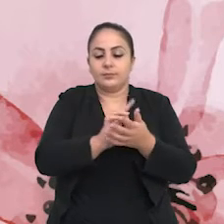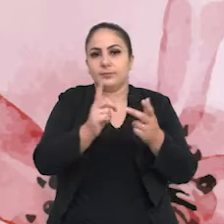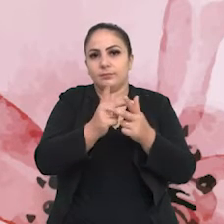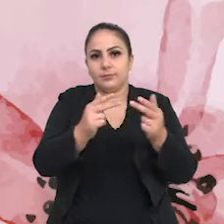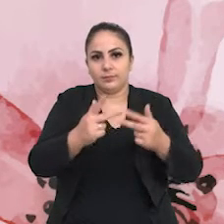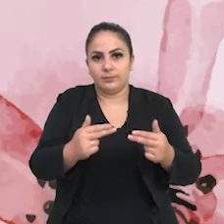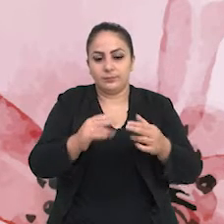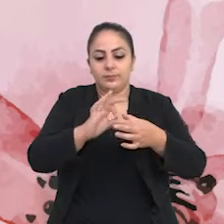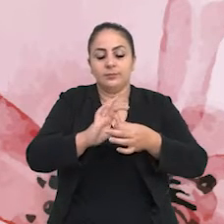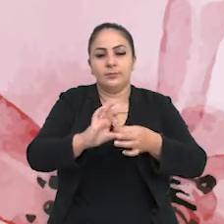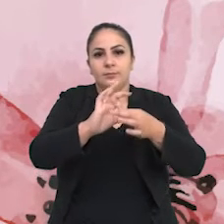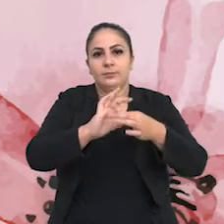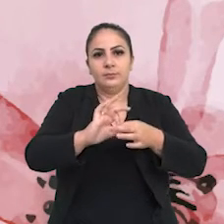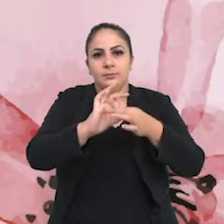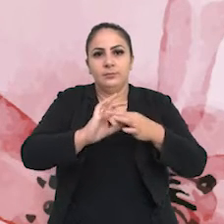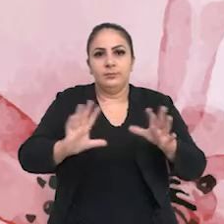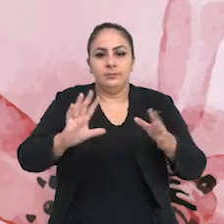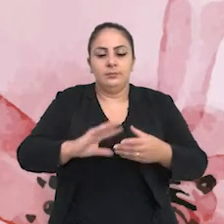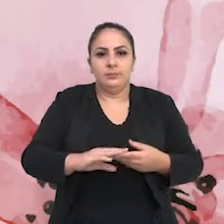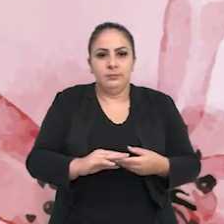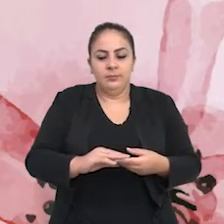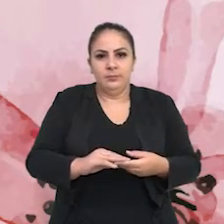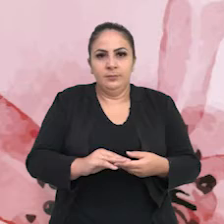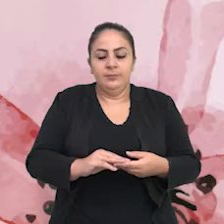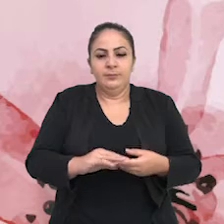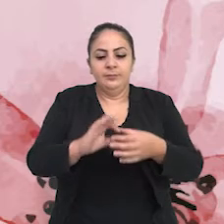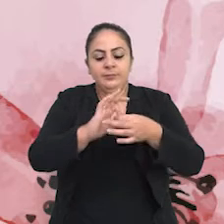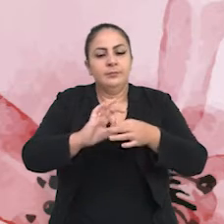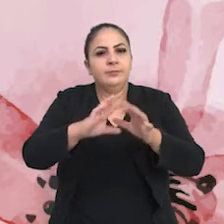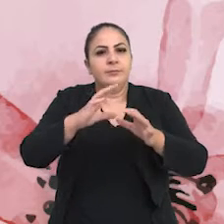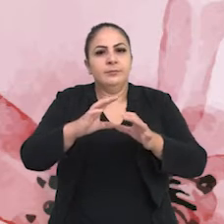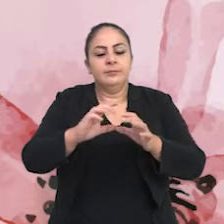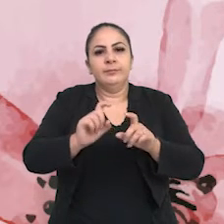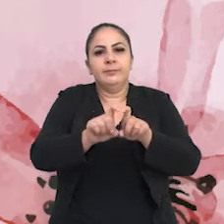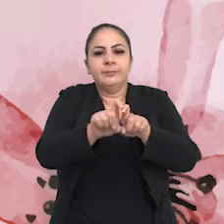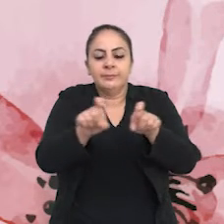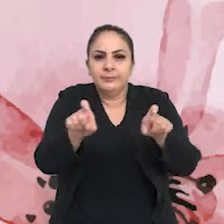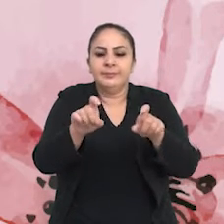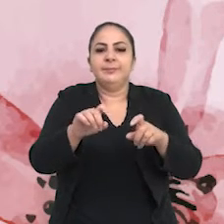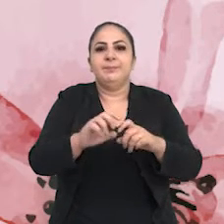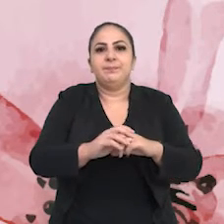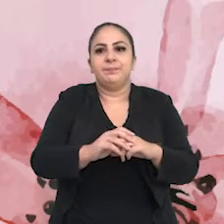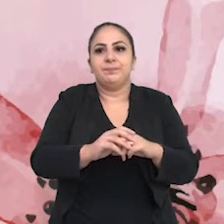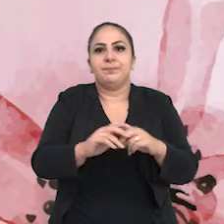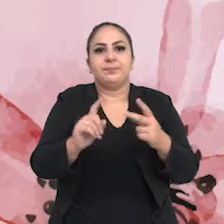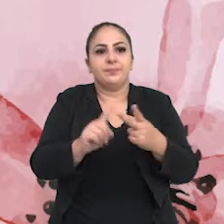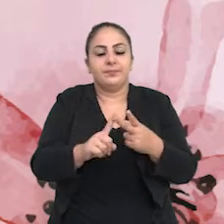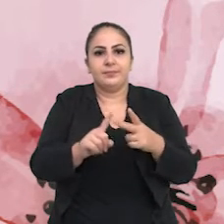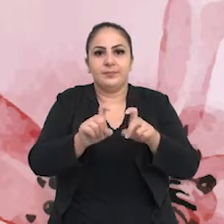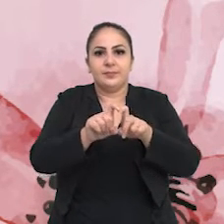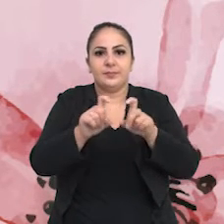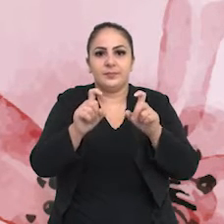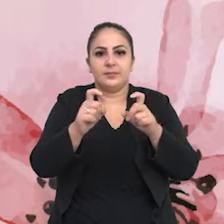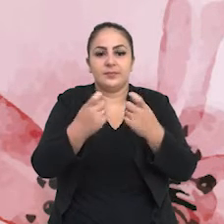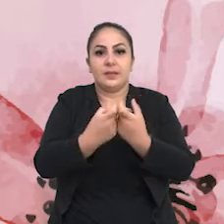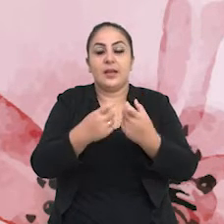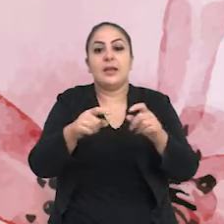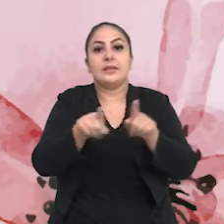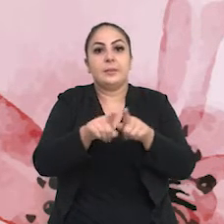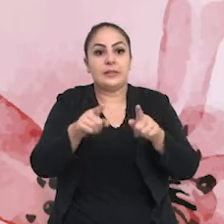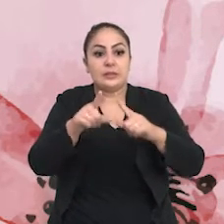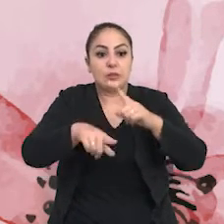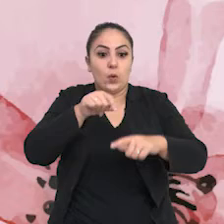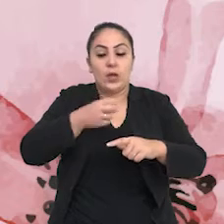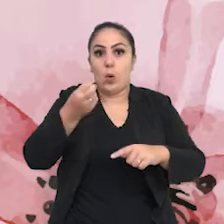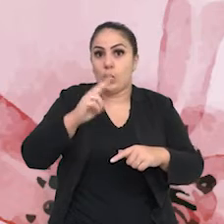exercer algumas liberdades, como a liberdade sexual, como a liberdade de decidir ou não